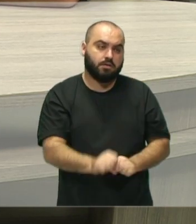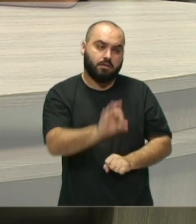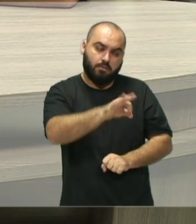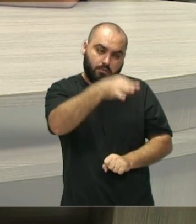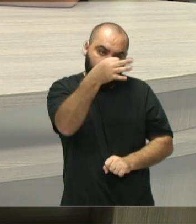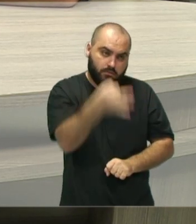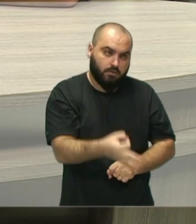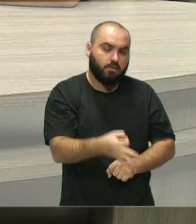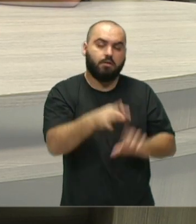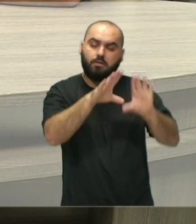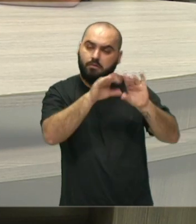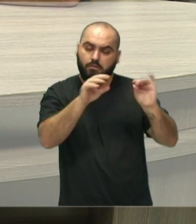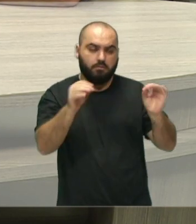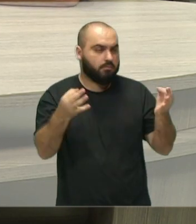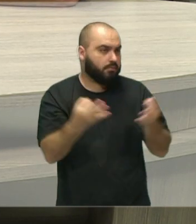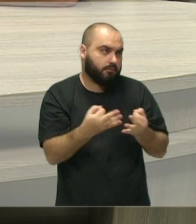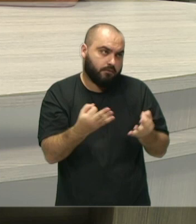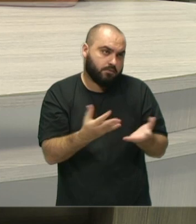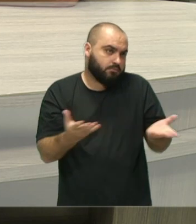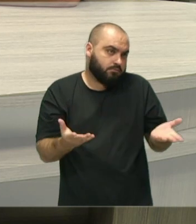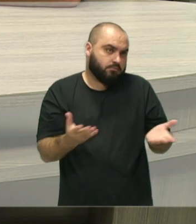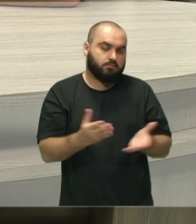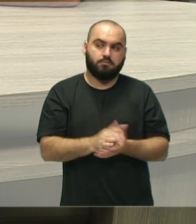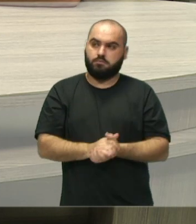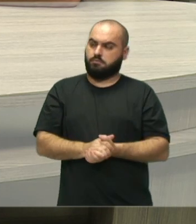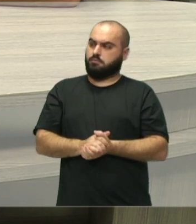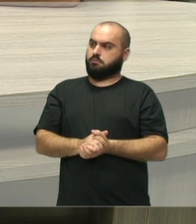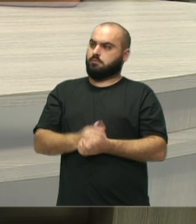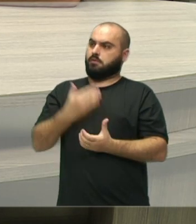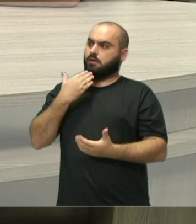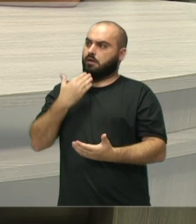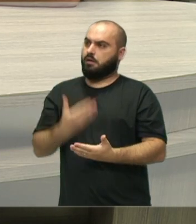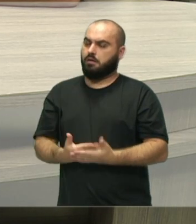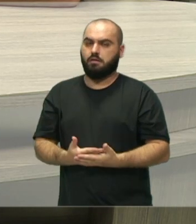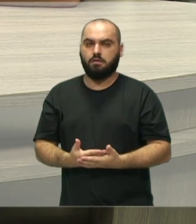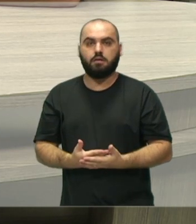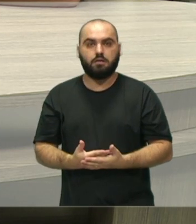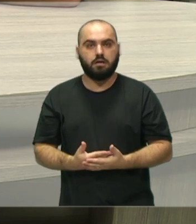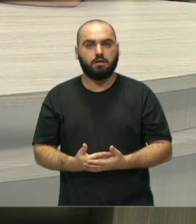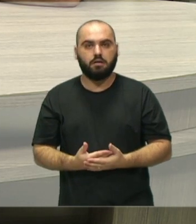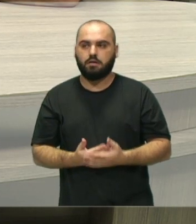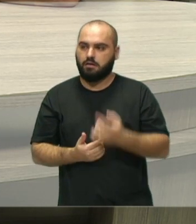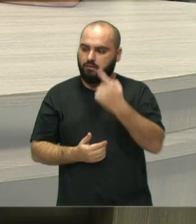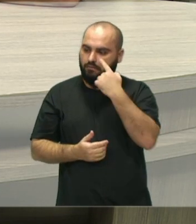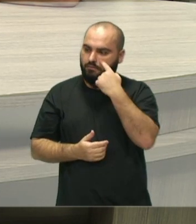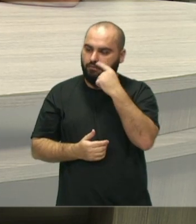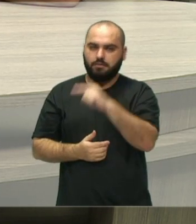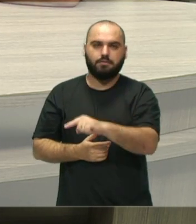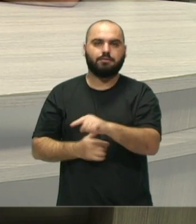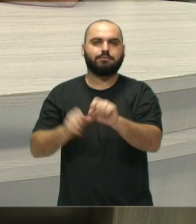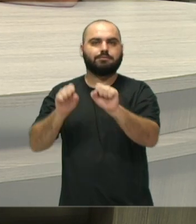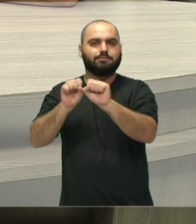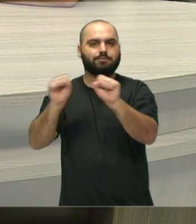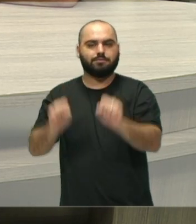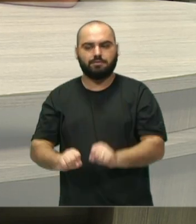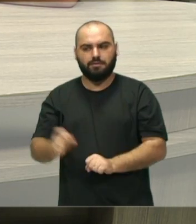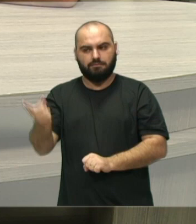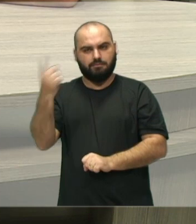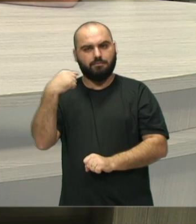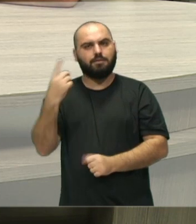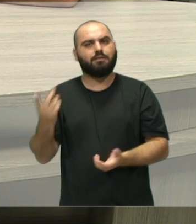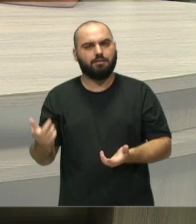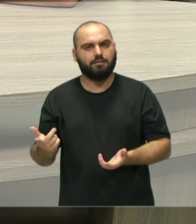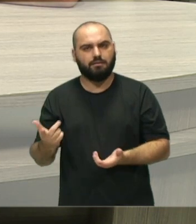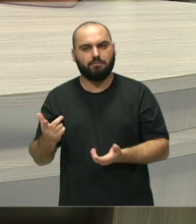eficaz, confortável, né? Então, eu acho que isso são questões que a própria sociedade é quem vai nos dizer ao longo